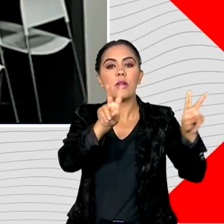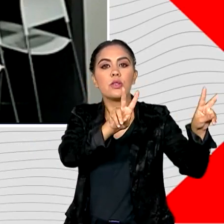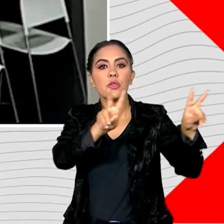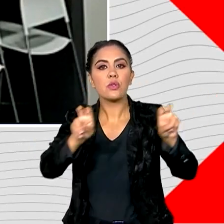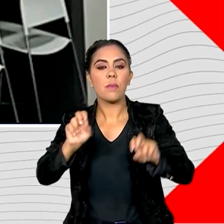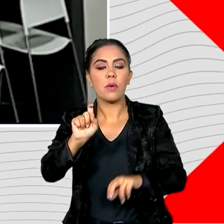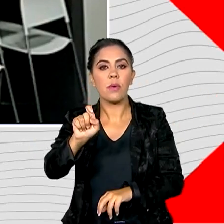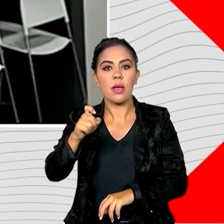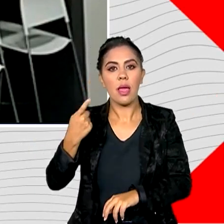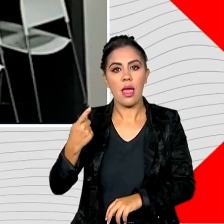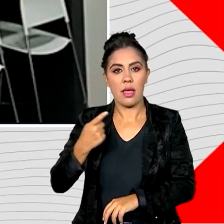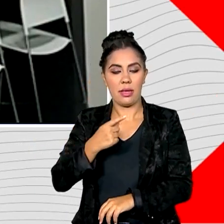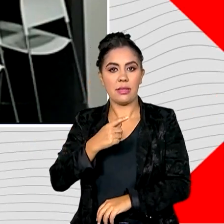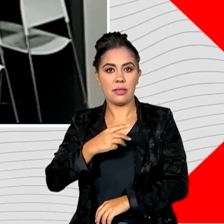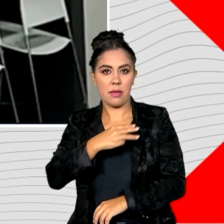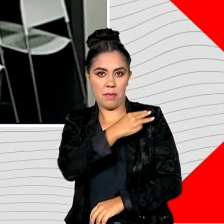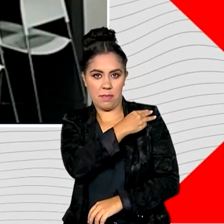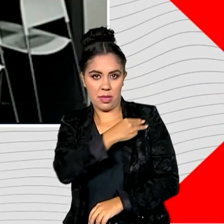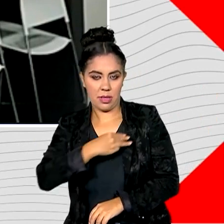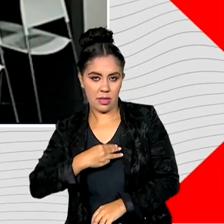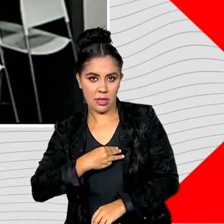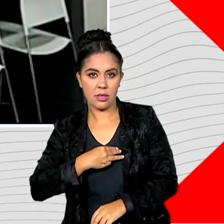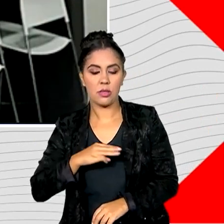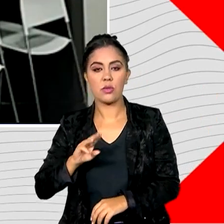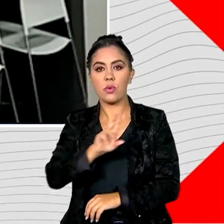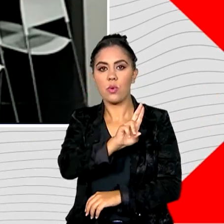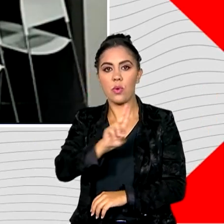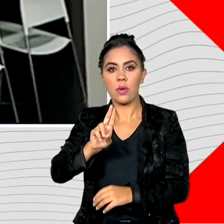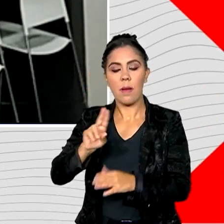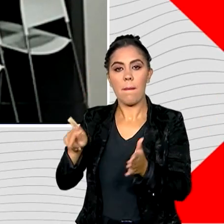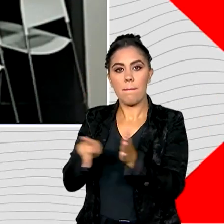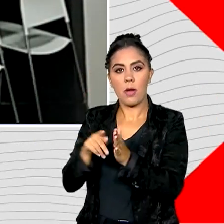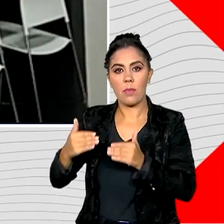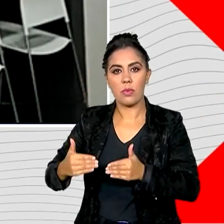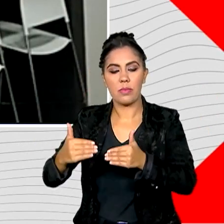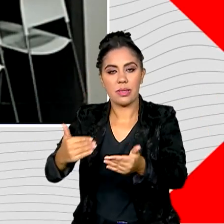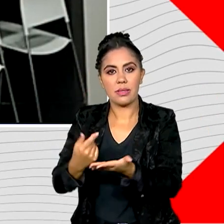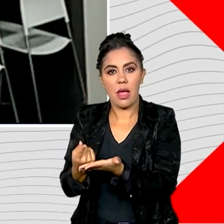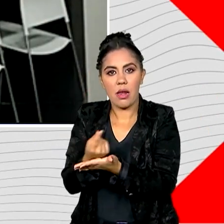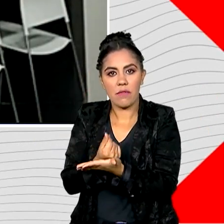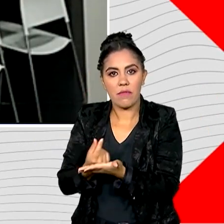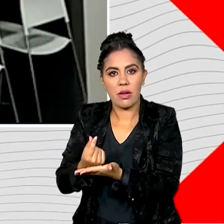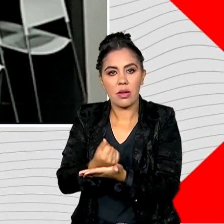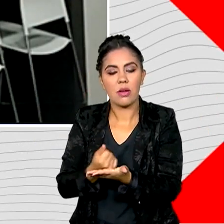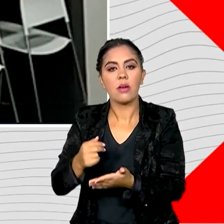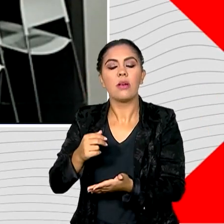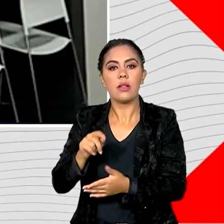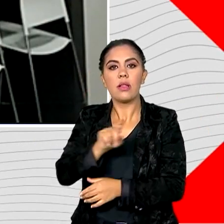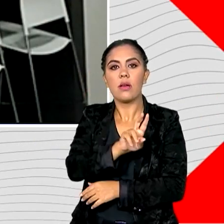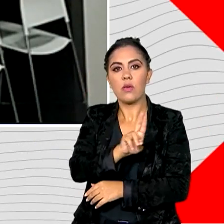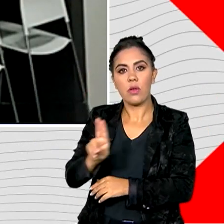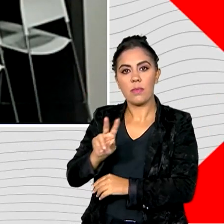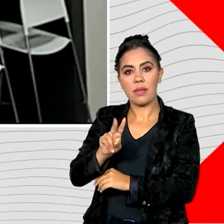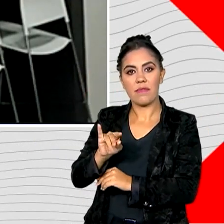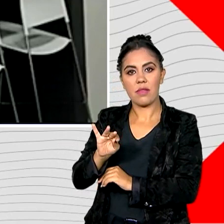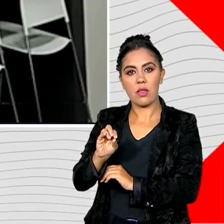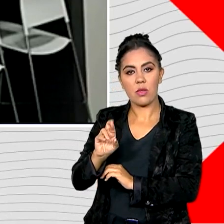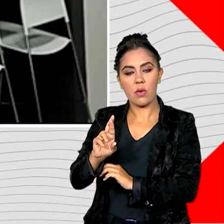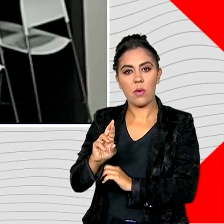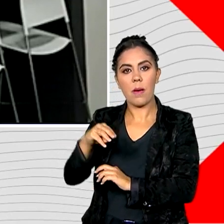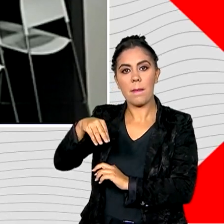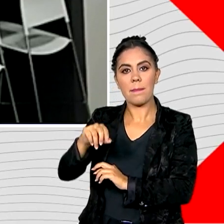da Fazenda, Guido Mantega, né? O senhor teve uma reunião com ele recentemente, ele foi convidado para